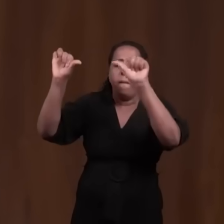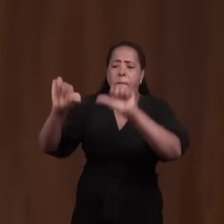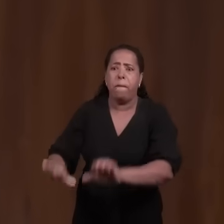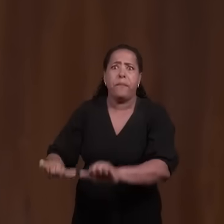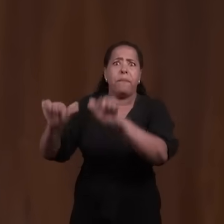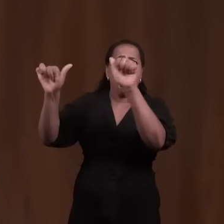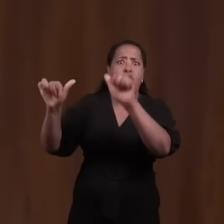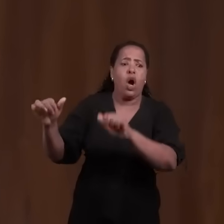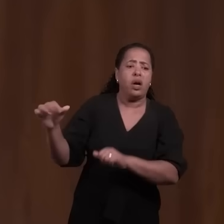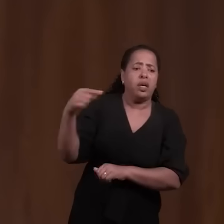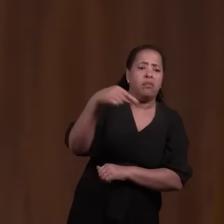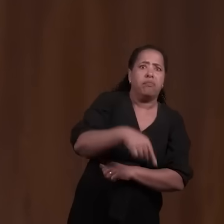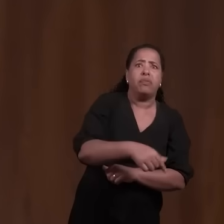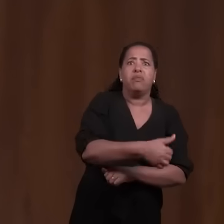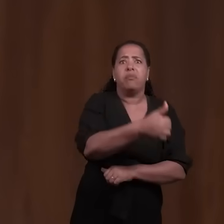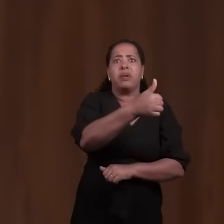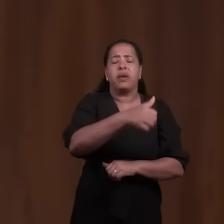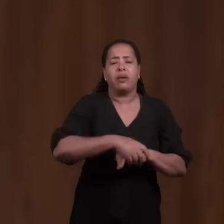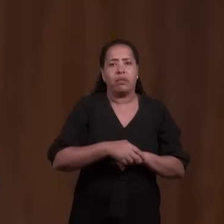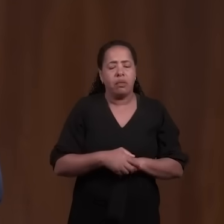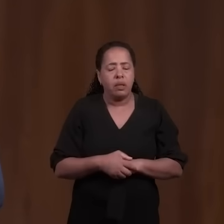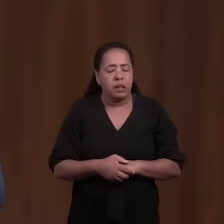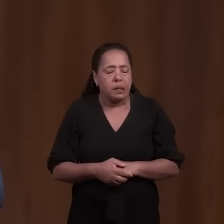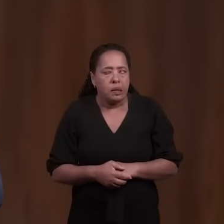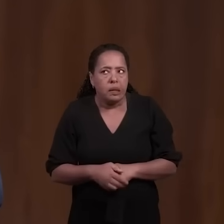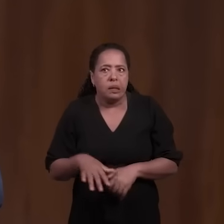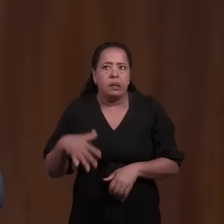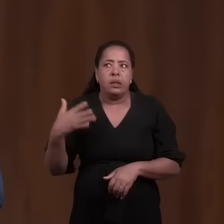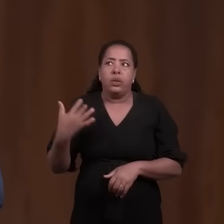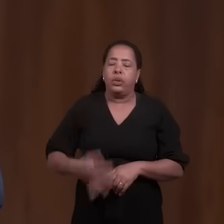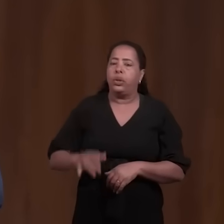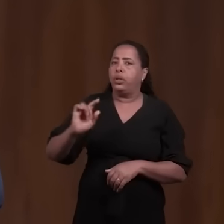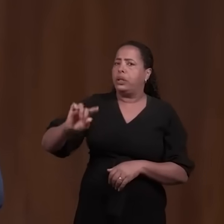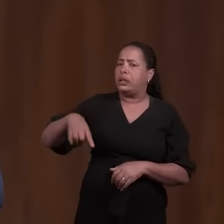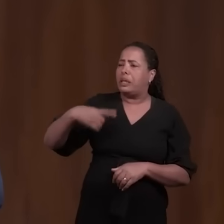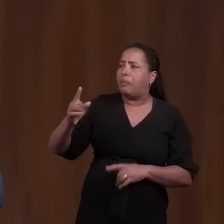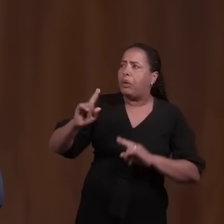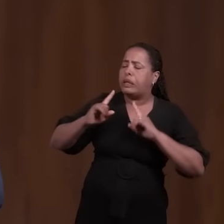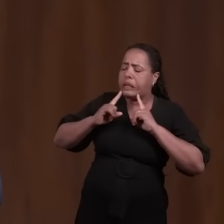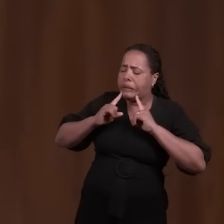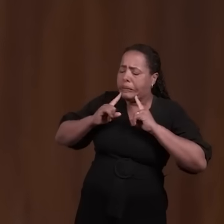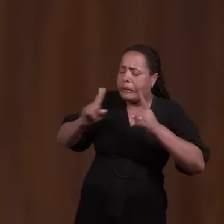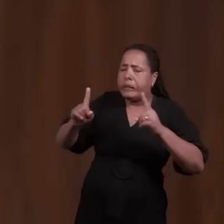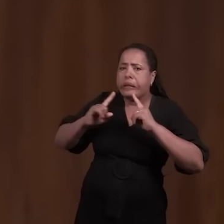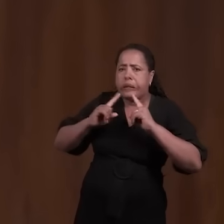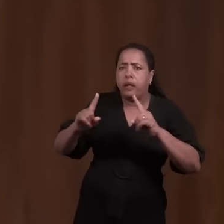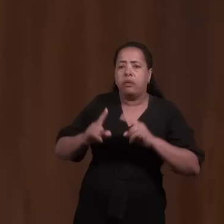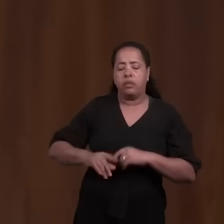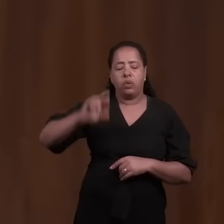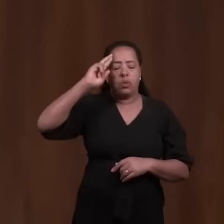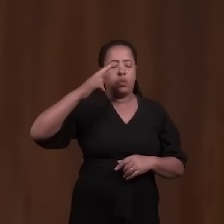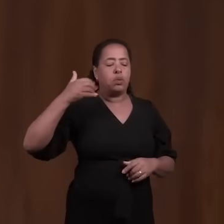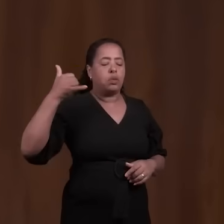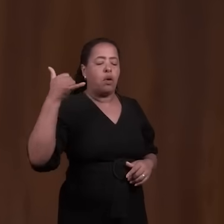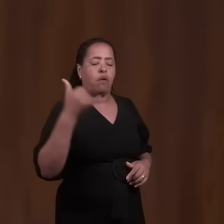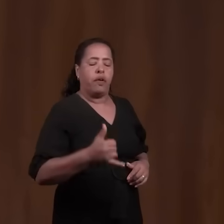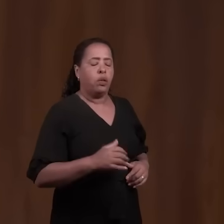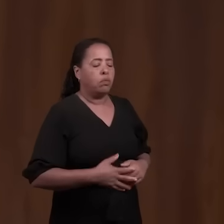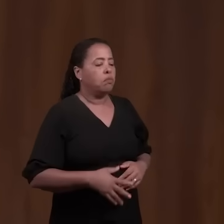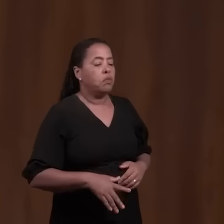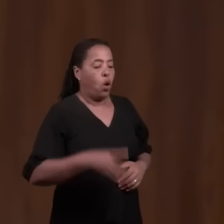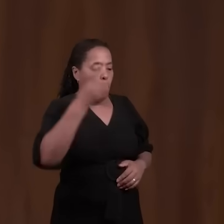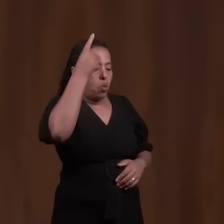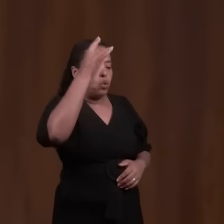o primeiro. Ela questionou mais tarde, ela questionou isso. Quando ela questionou, a senhora disse,